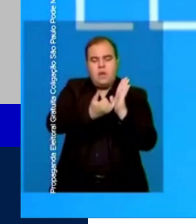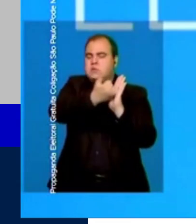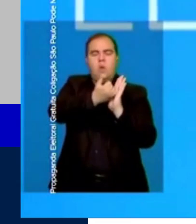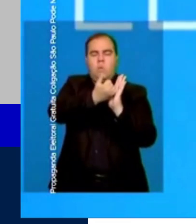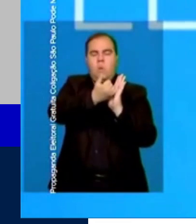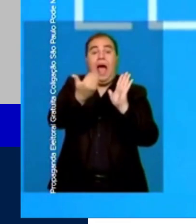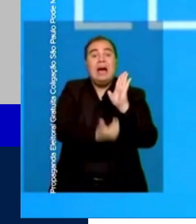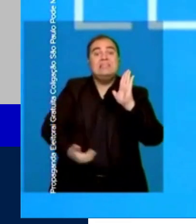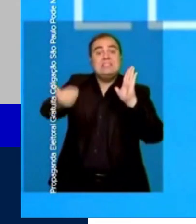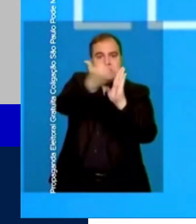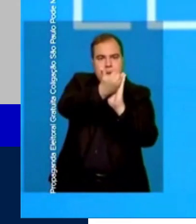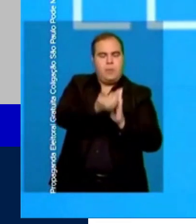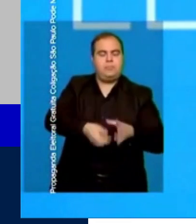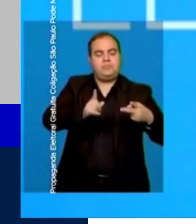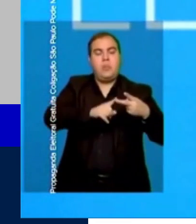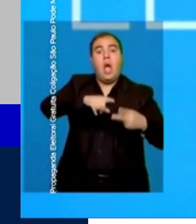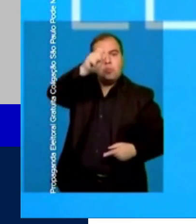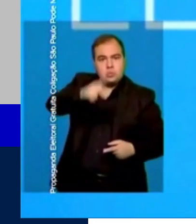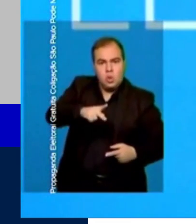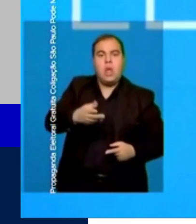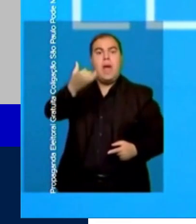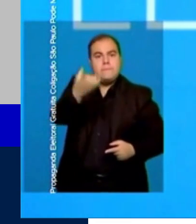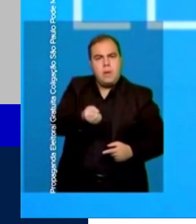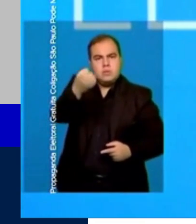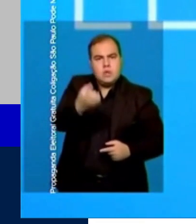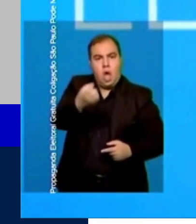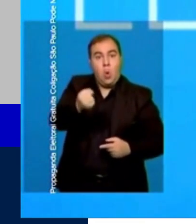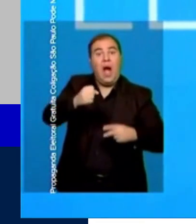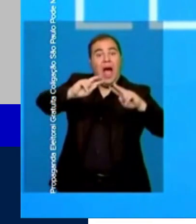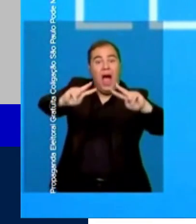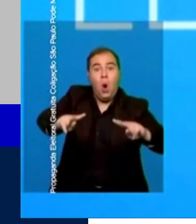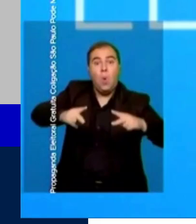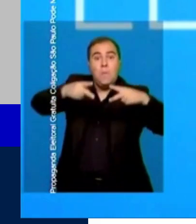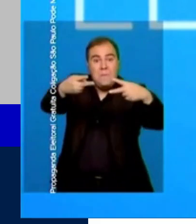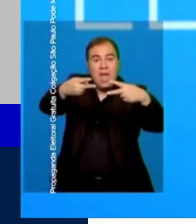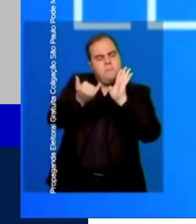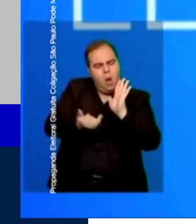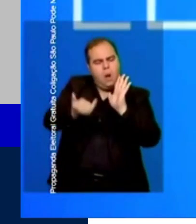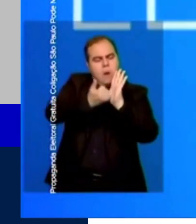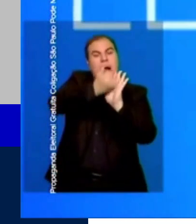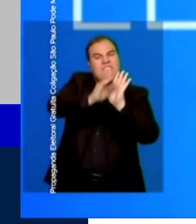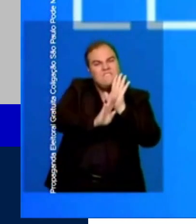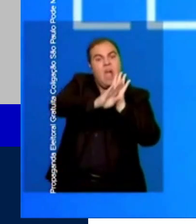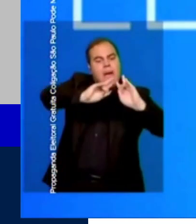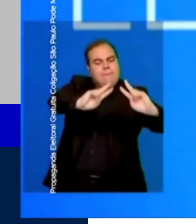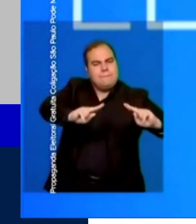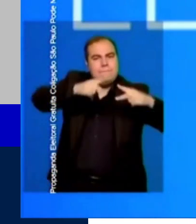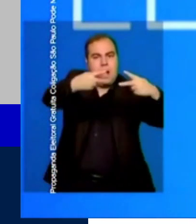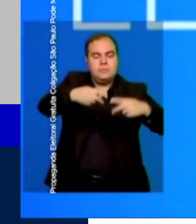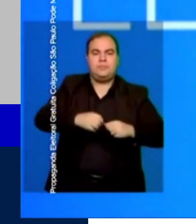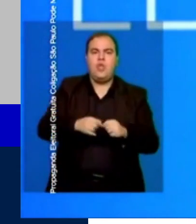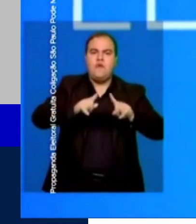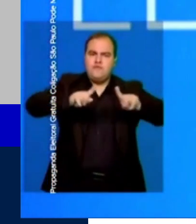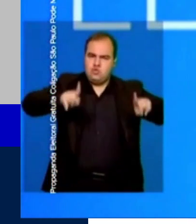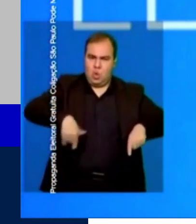Falso. Aposentadorias, pensões não vão ter aumento real. Mentira. Funcionários públicos não vão ter